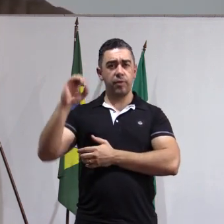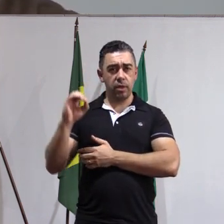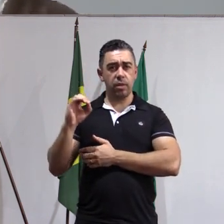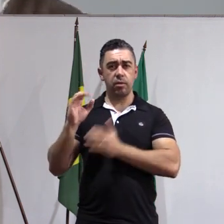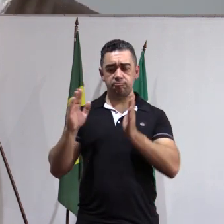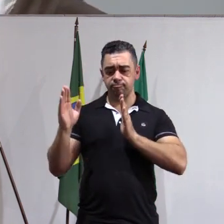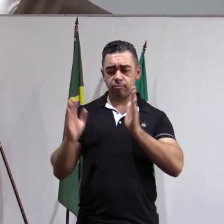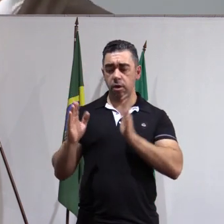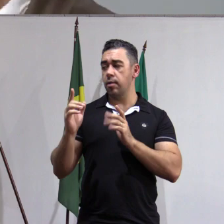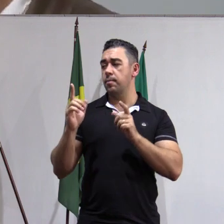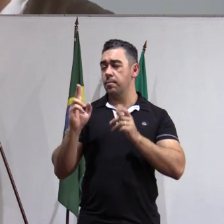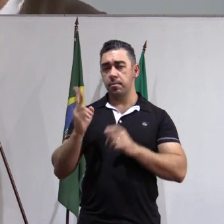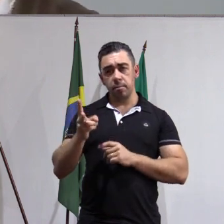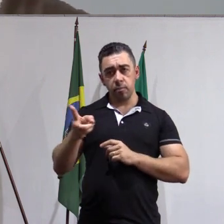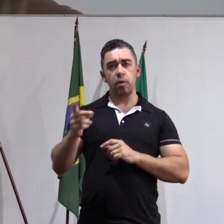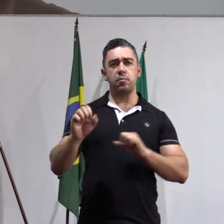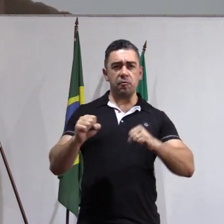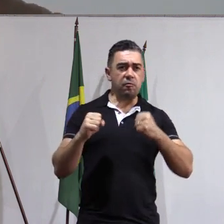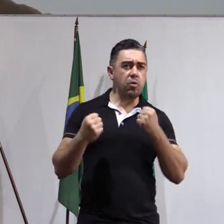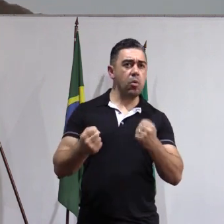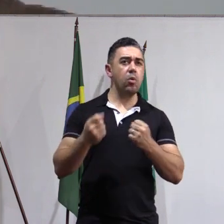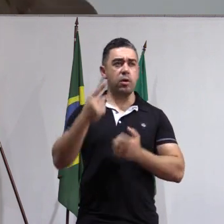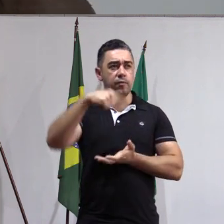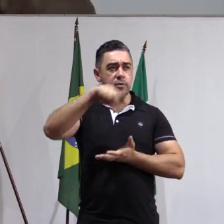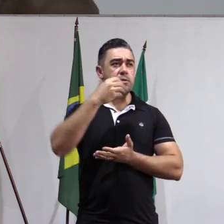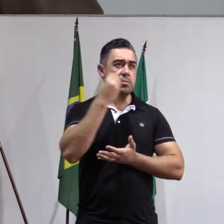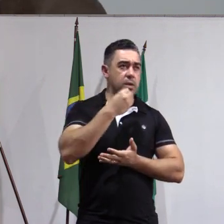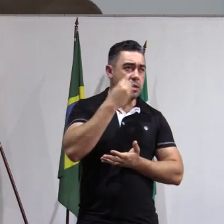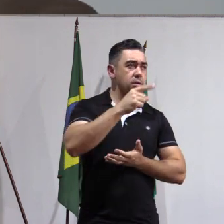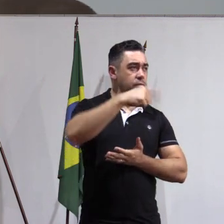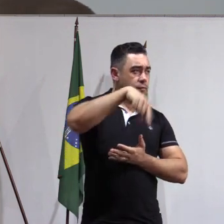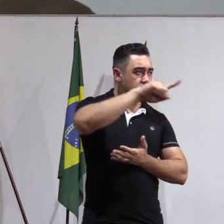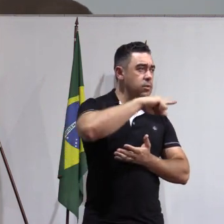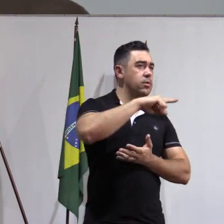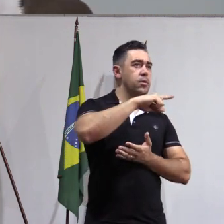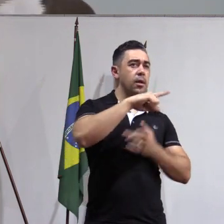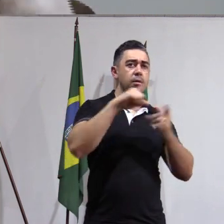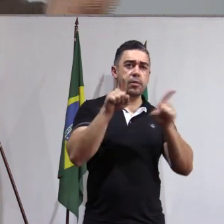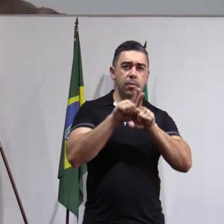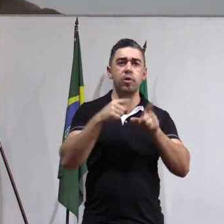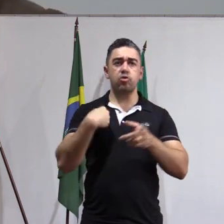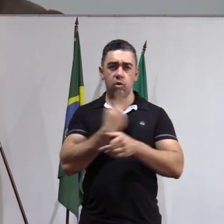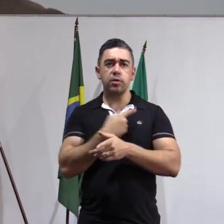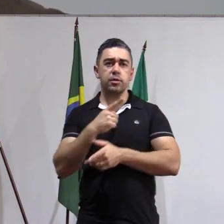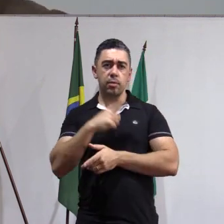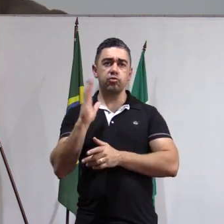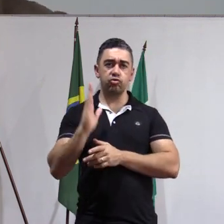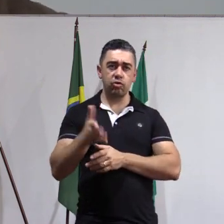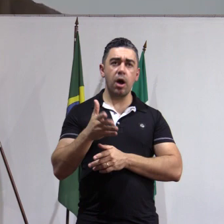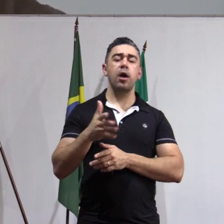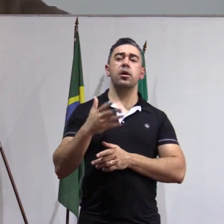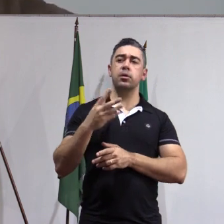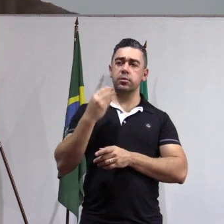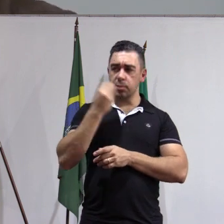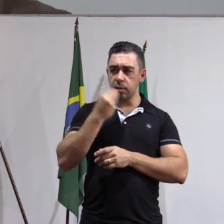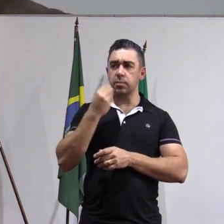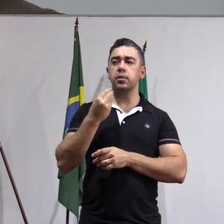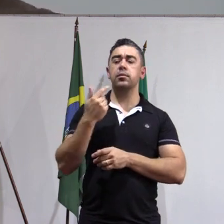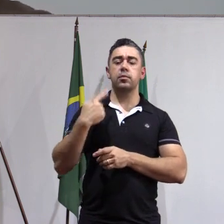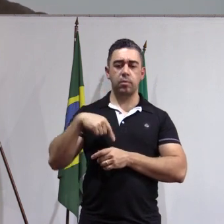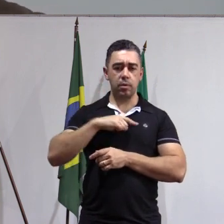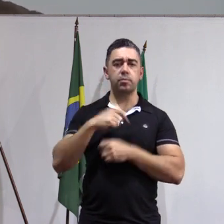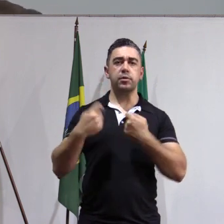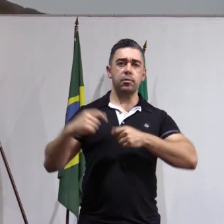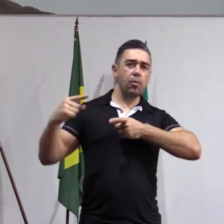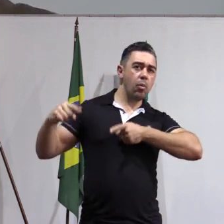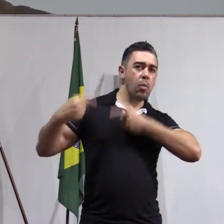Então, com esse mesmo vigor e com a mesma experiência que nós e vocês, nós temos isso, já passamos por isso, nós vamos ter que combater